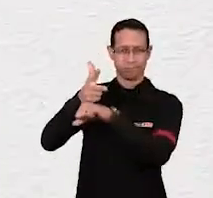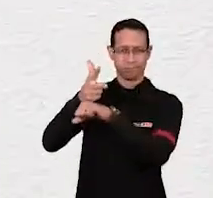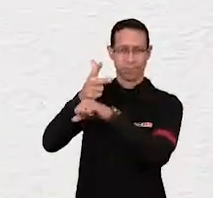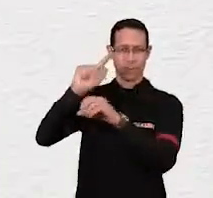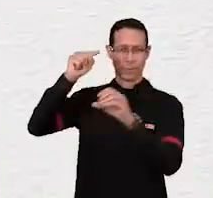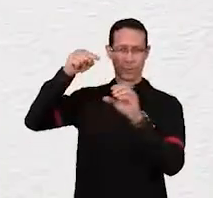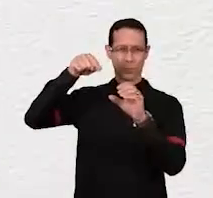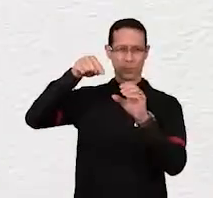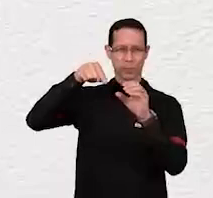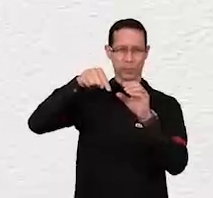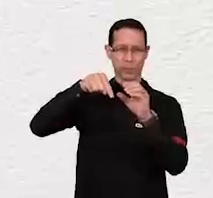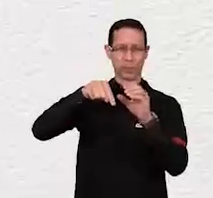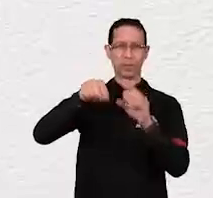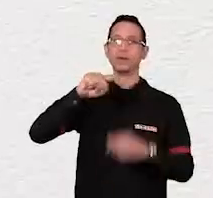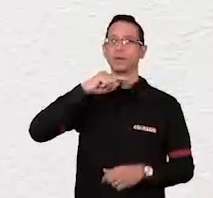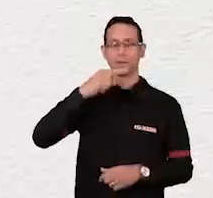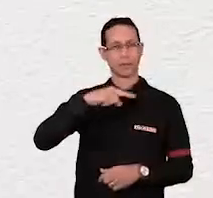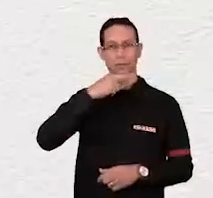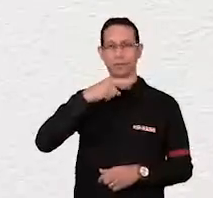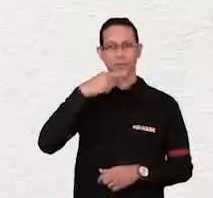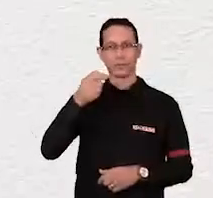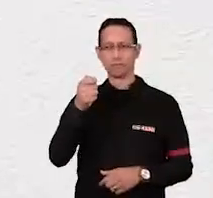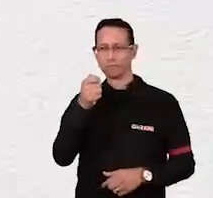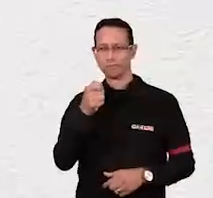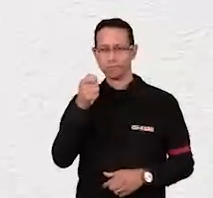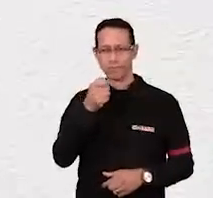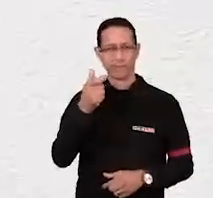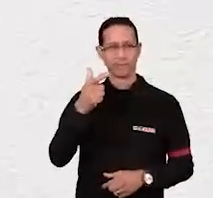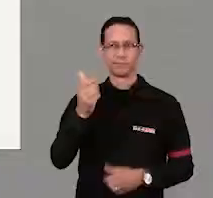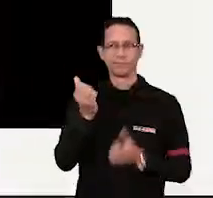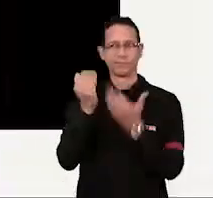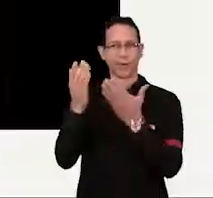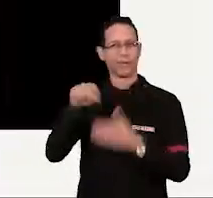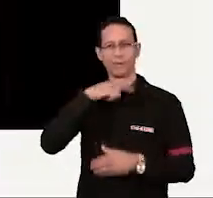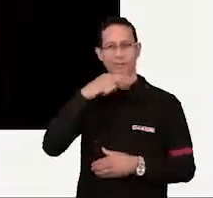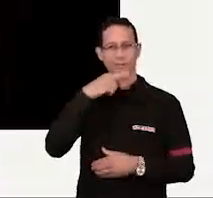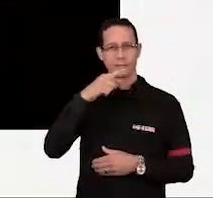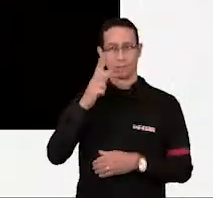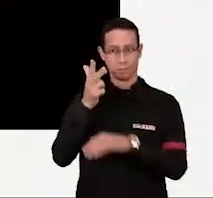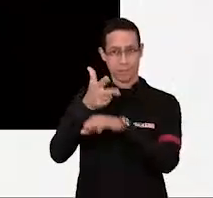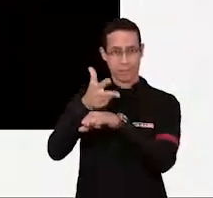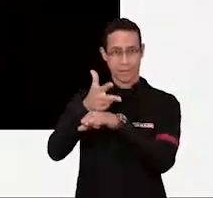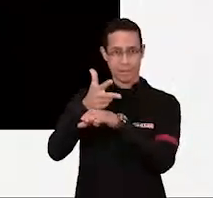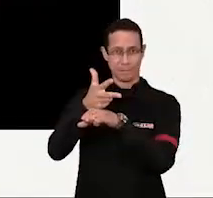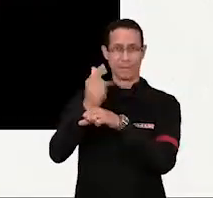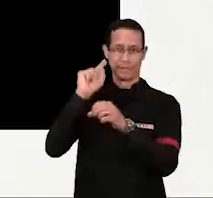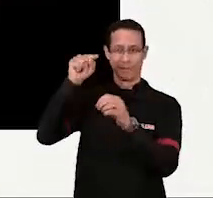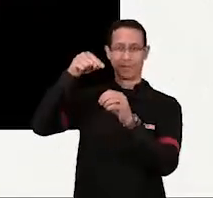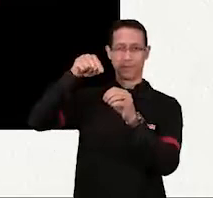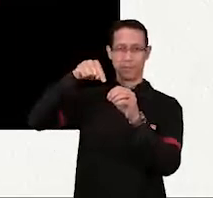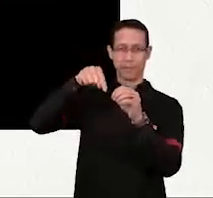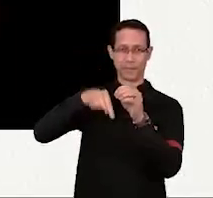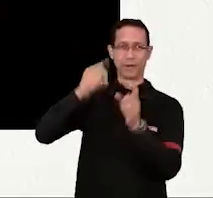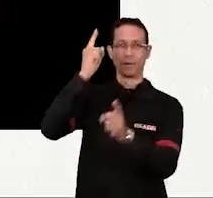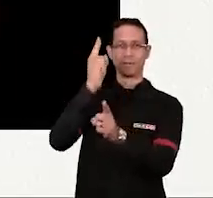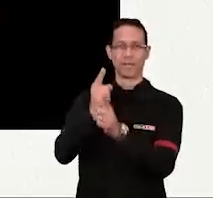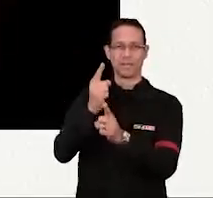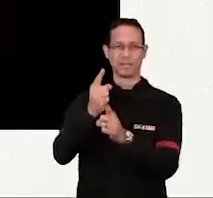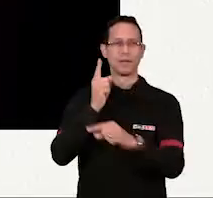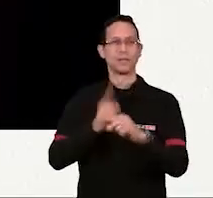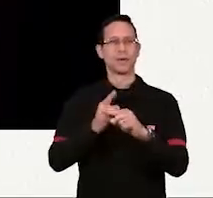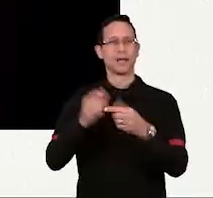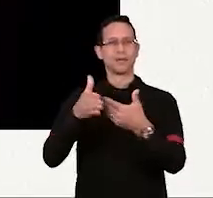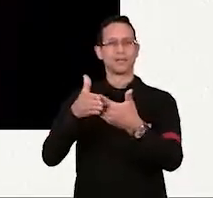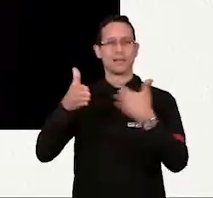têm realmente otalgia, a gente não consegue olhar com o otoscópio, vai para a autoendoscopia e depara com uma situação dessa, porque se previamente a